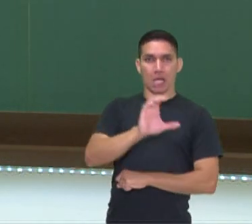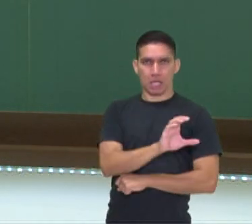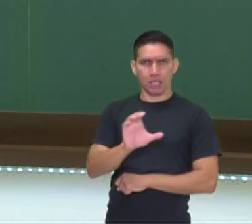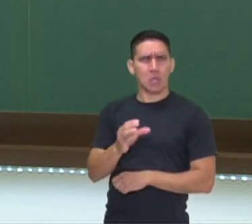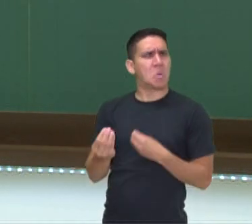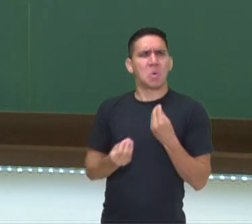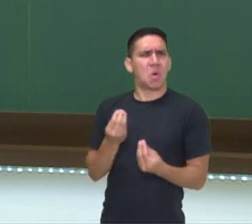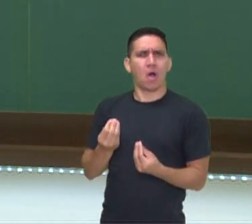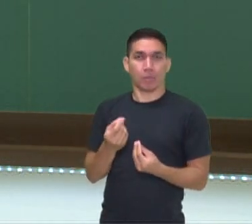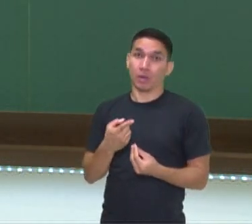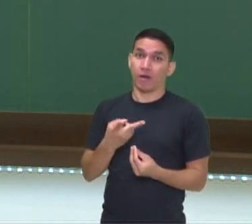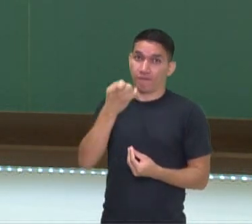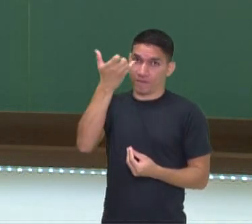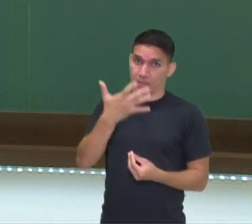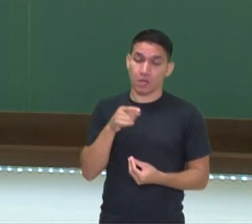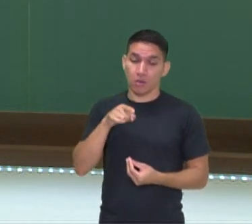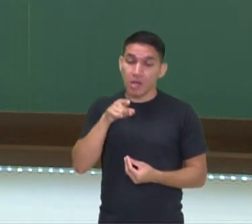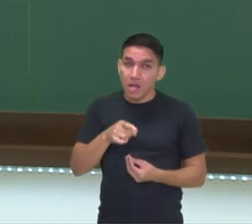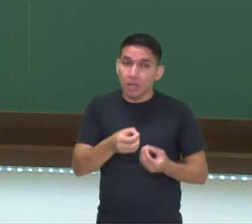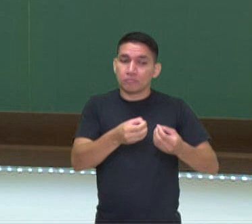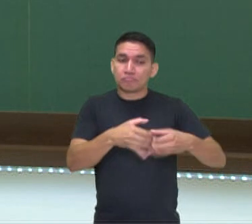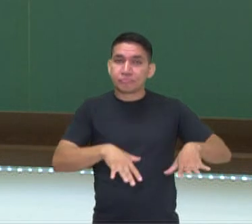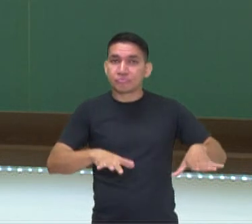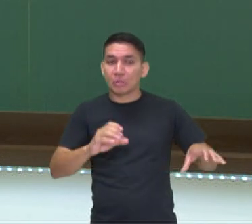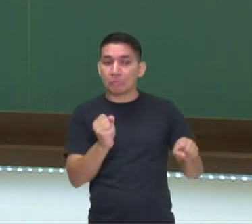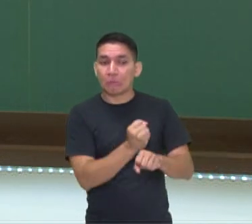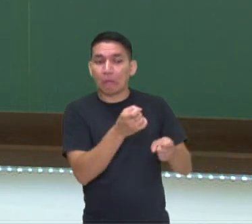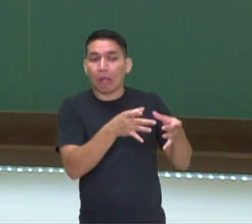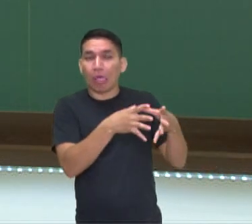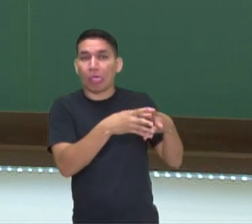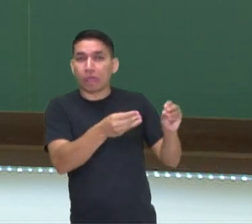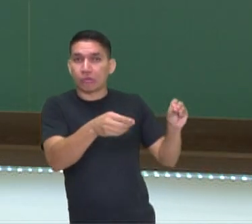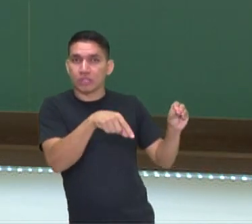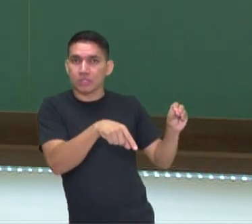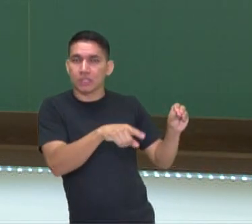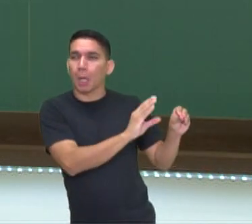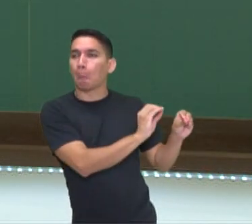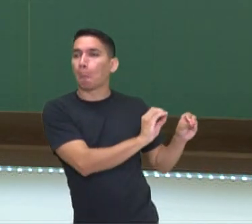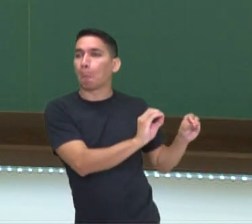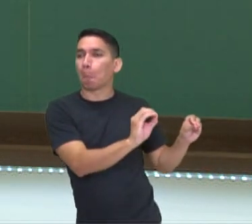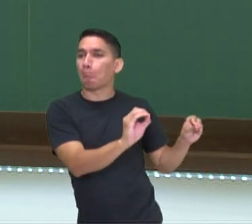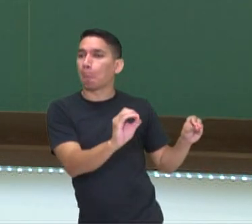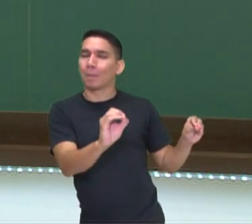caída, né, em virtude de tudo que aconteceu